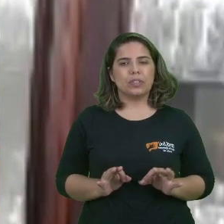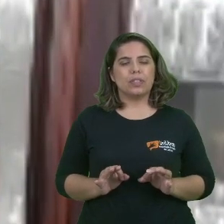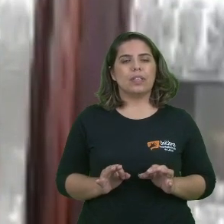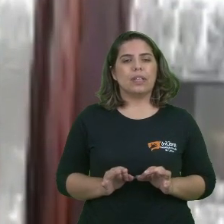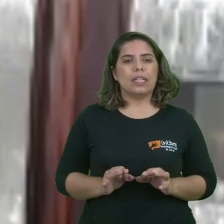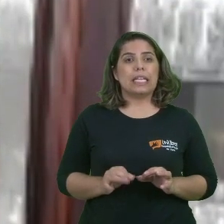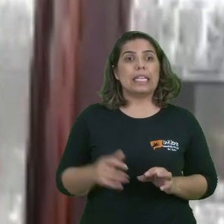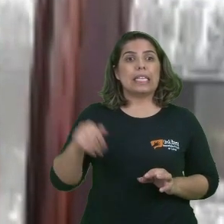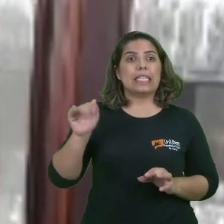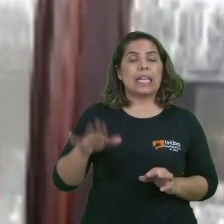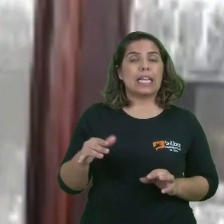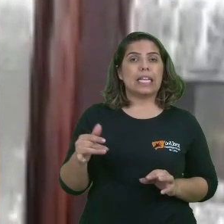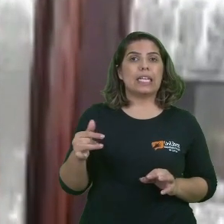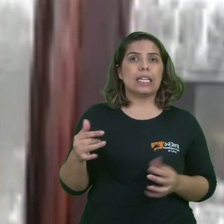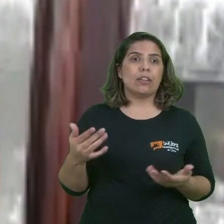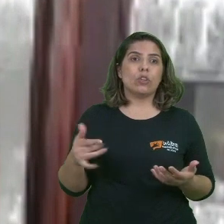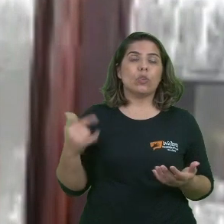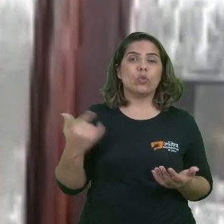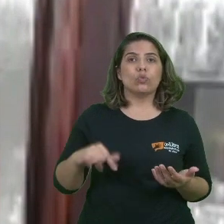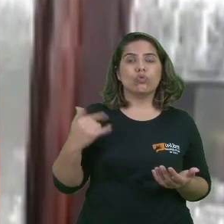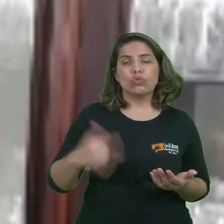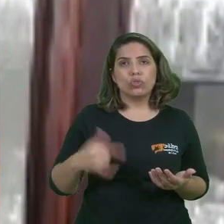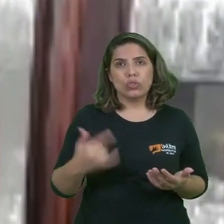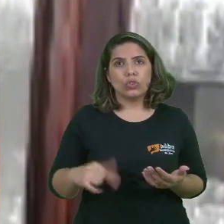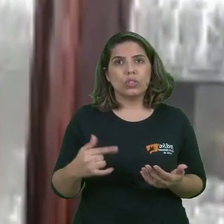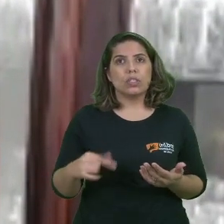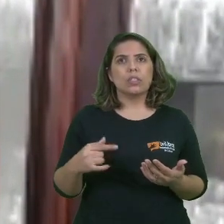aqui não tinha tanta